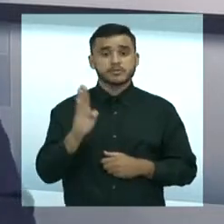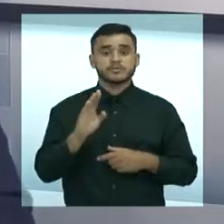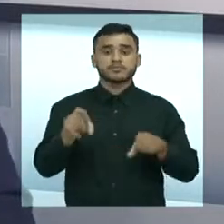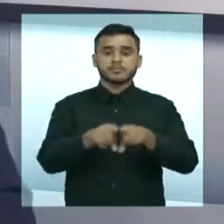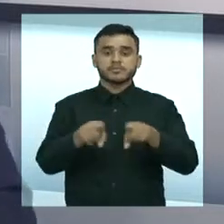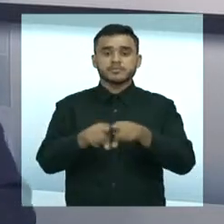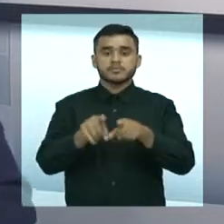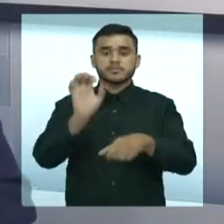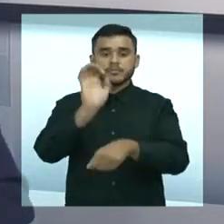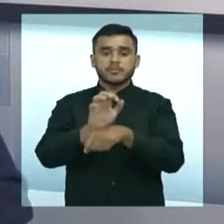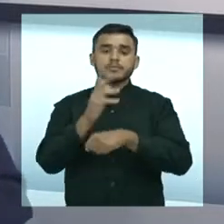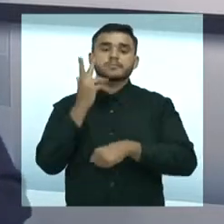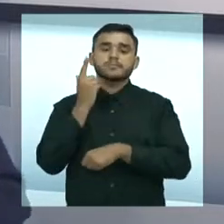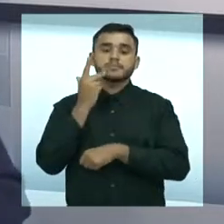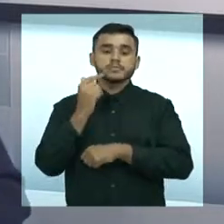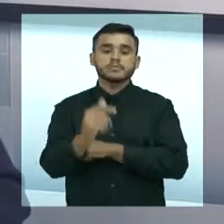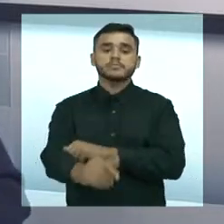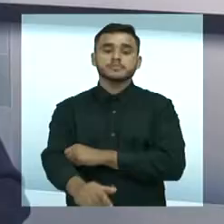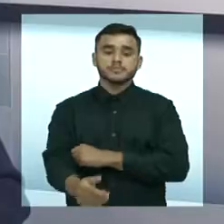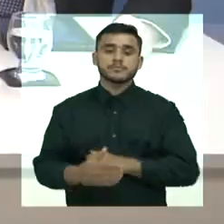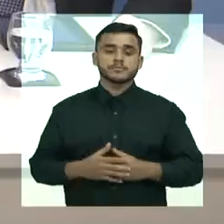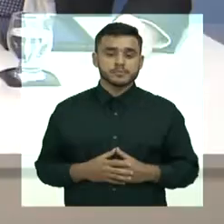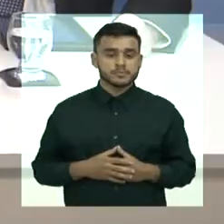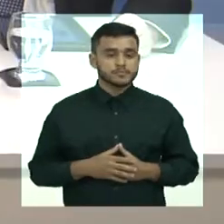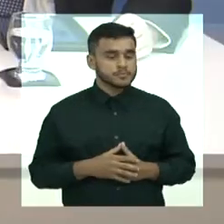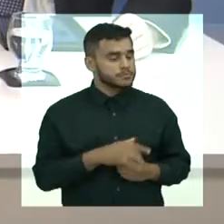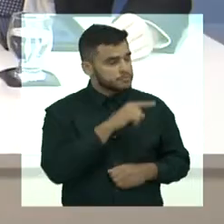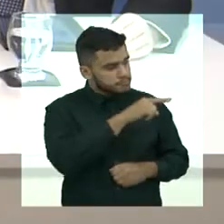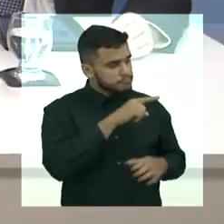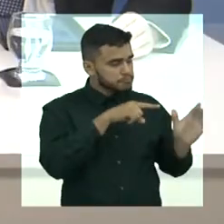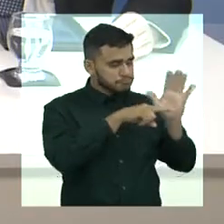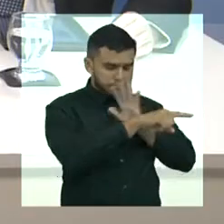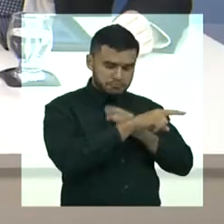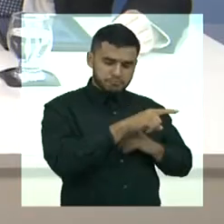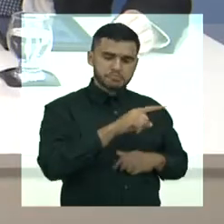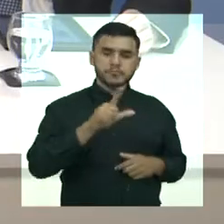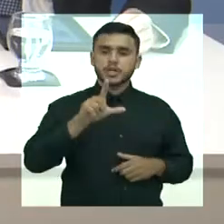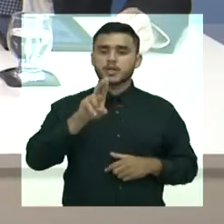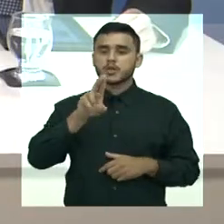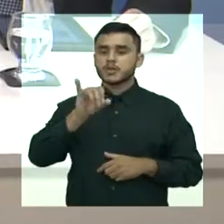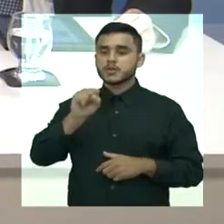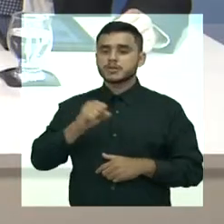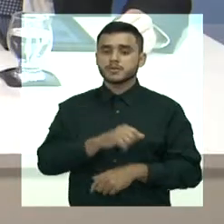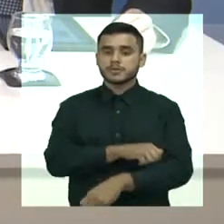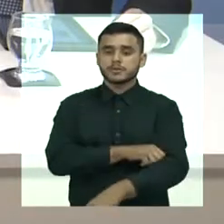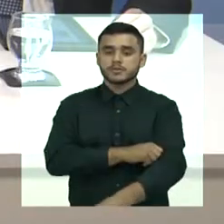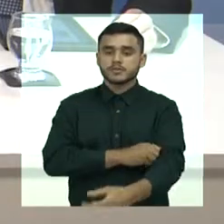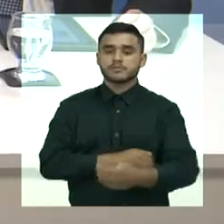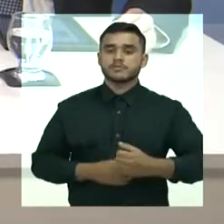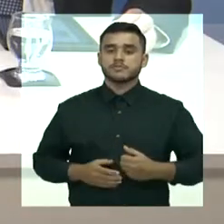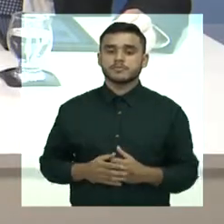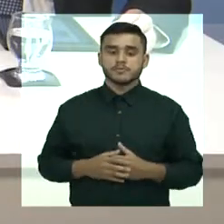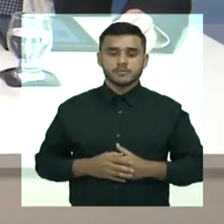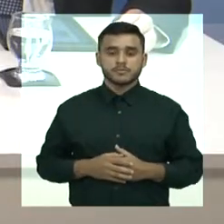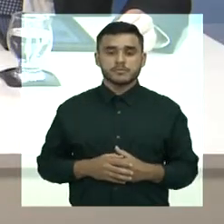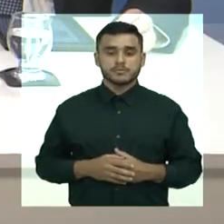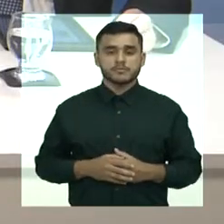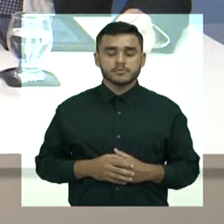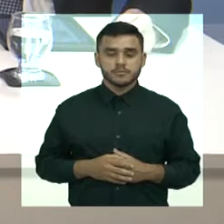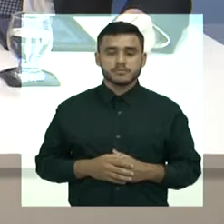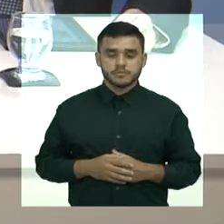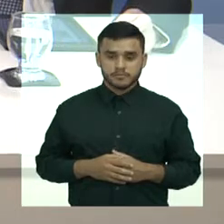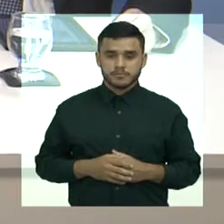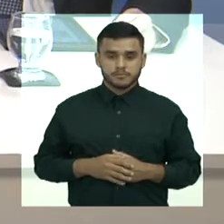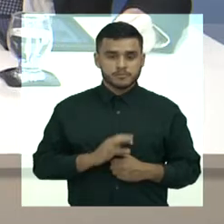cearenses também. Consultor político Luiz Cláudio Ferreira Barbosa... Hoje nós não daríamos para